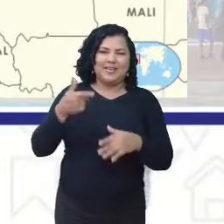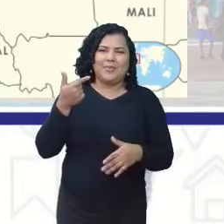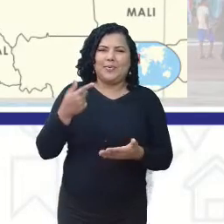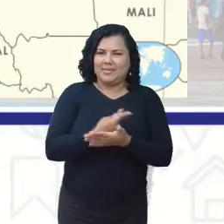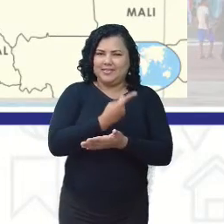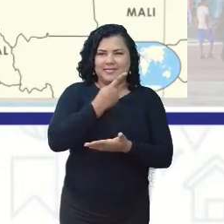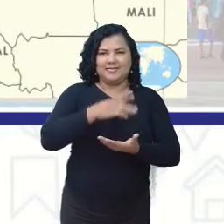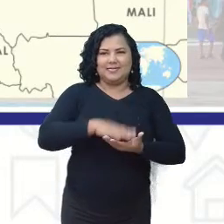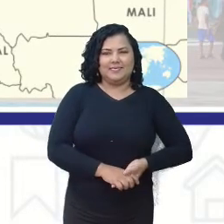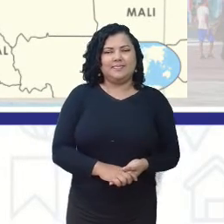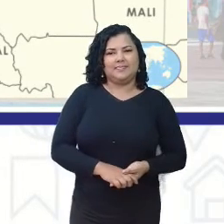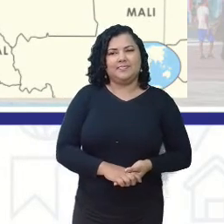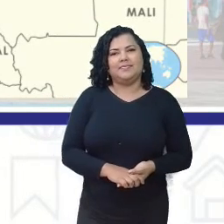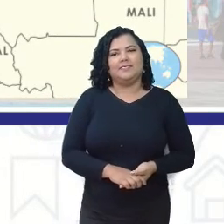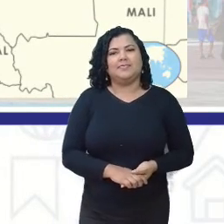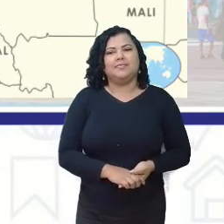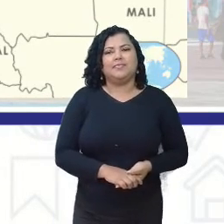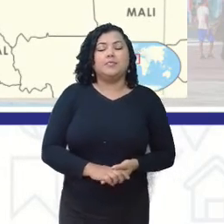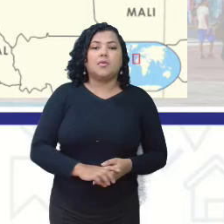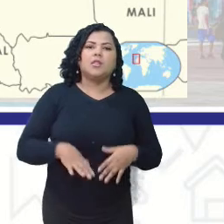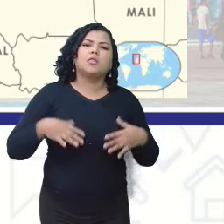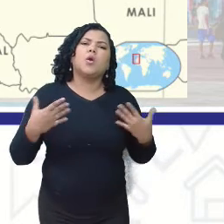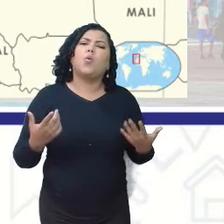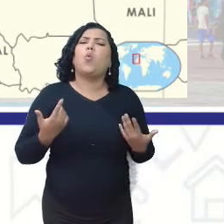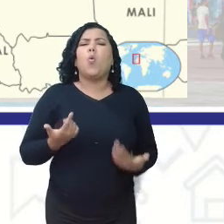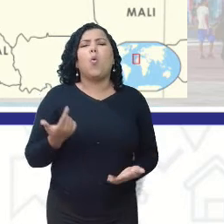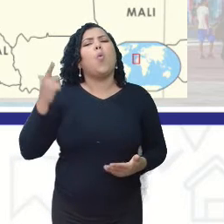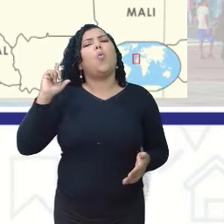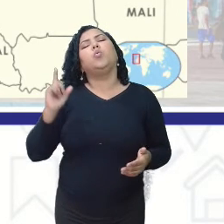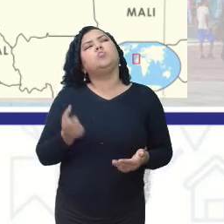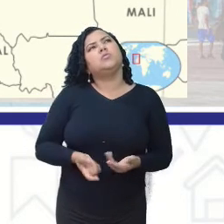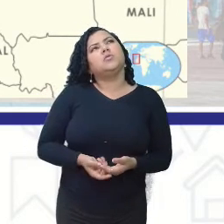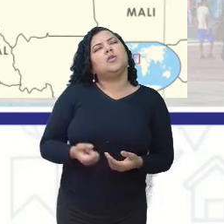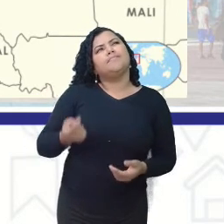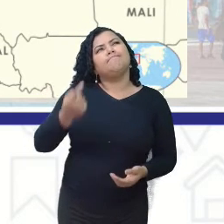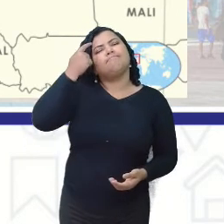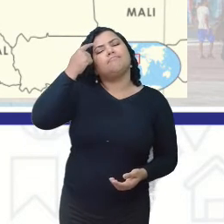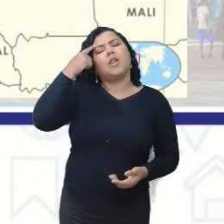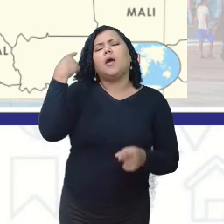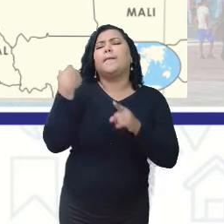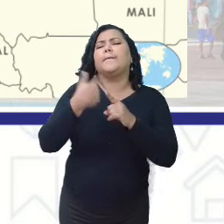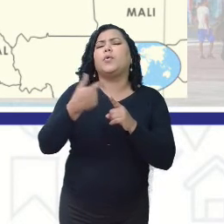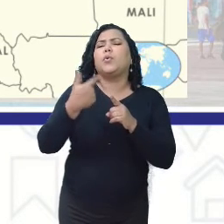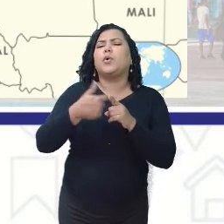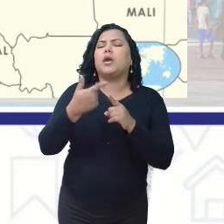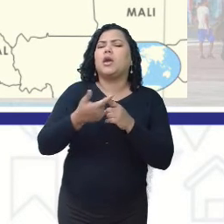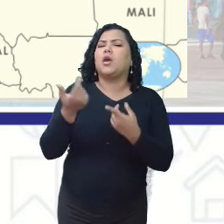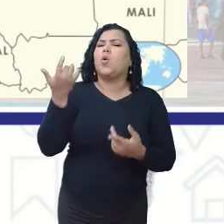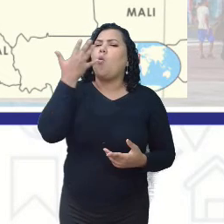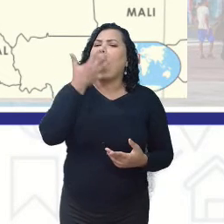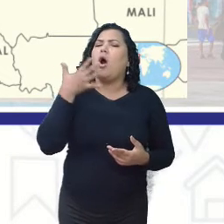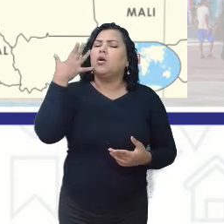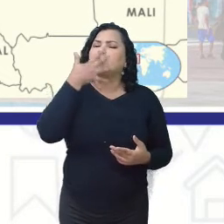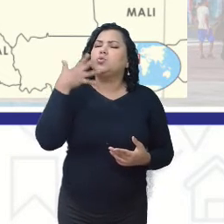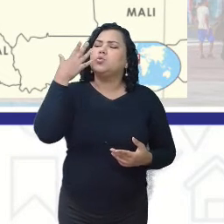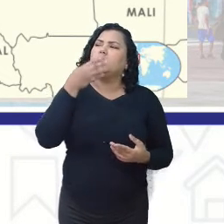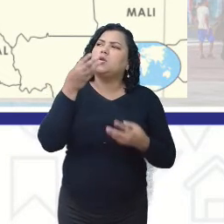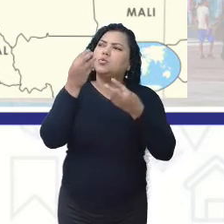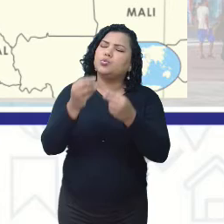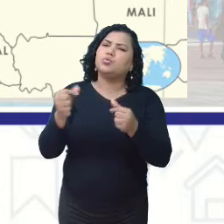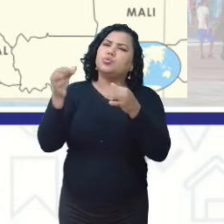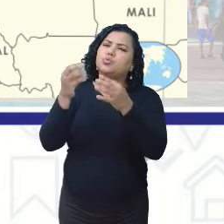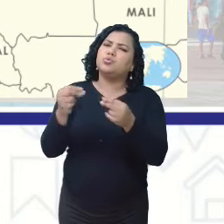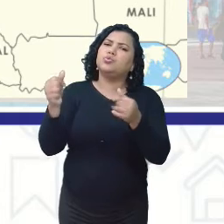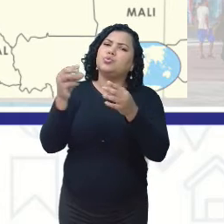é que o açúcar, né, ele vai rapidamente, né, se consolidar como